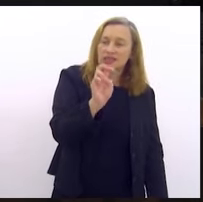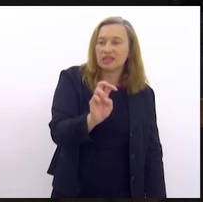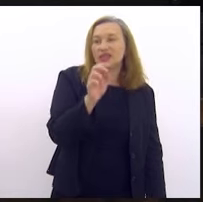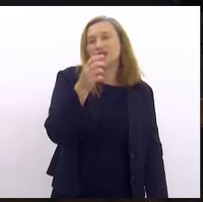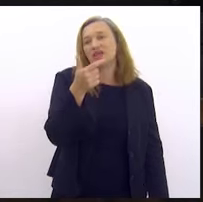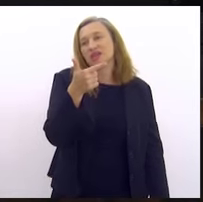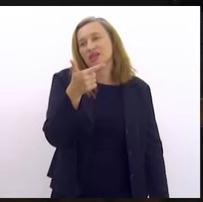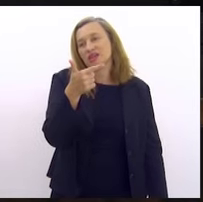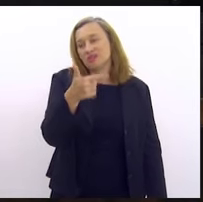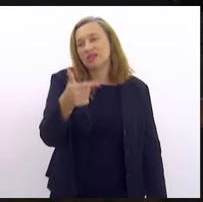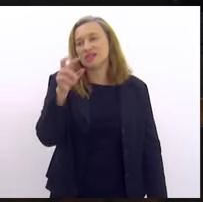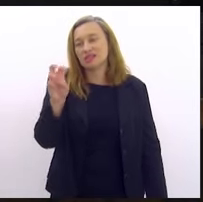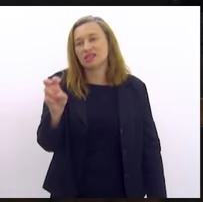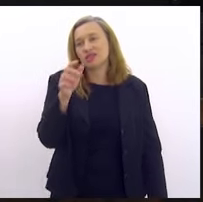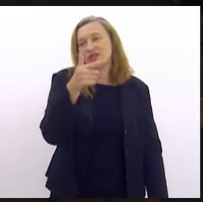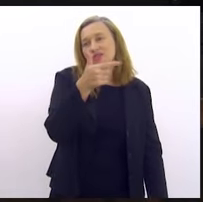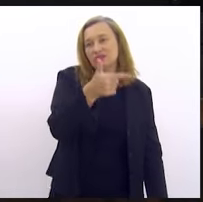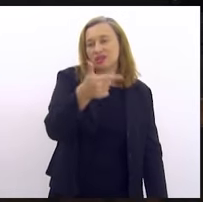6525/22,